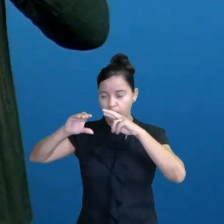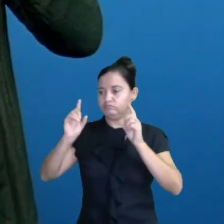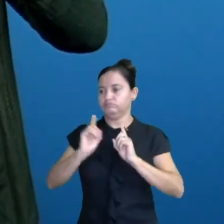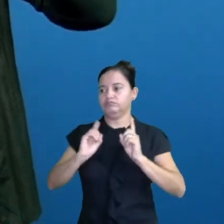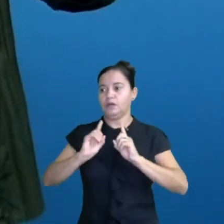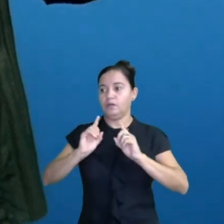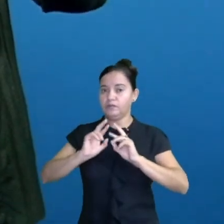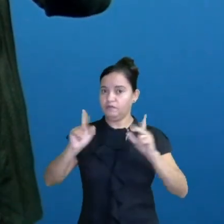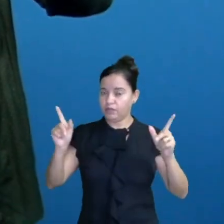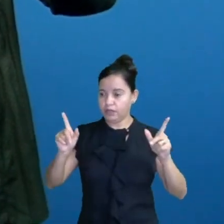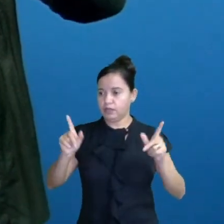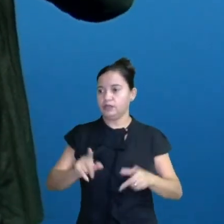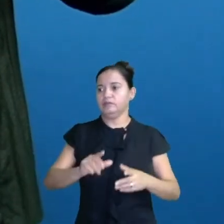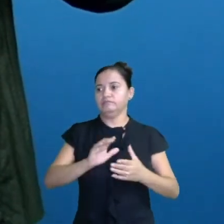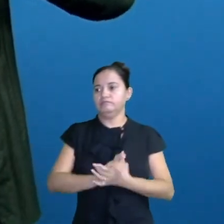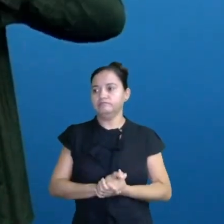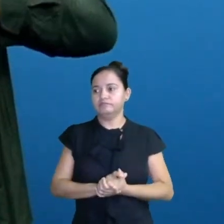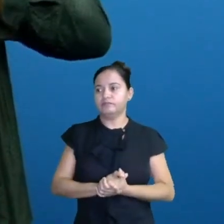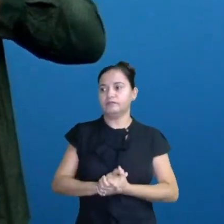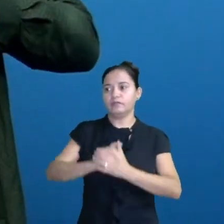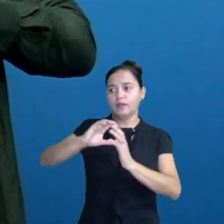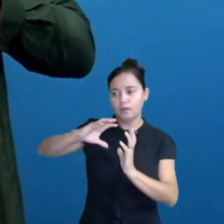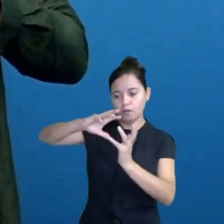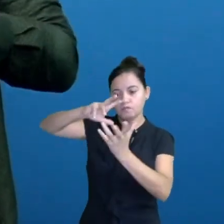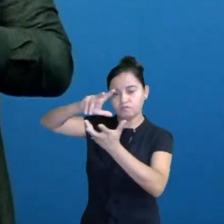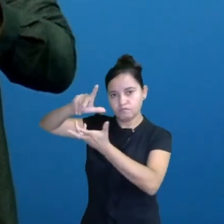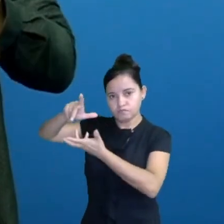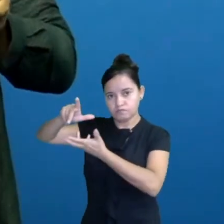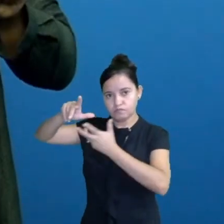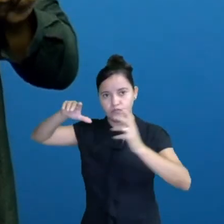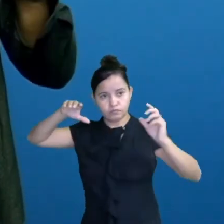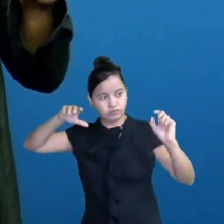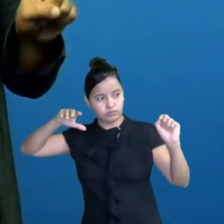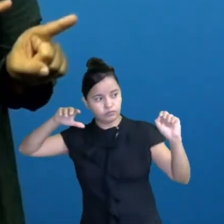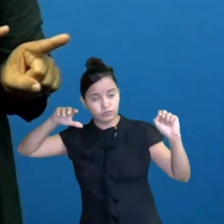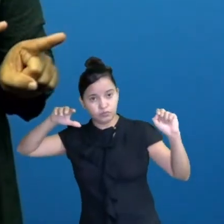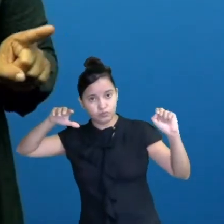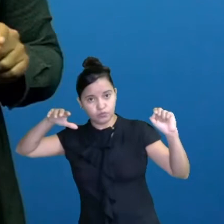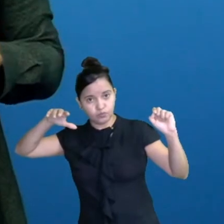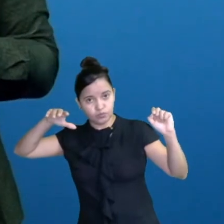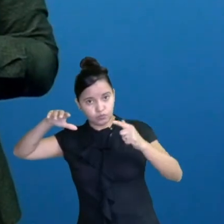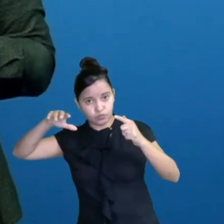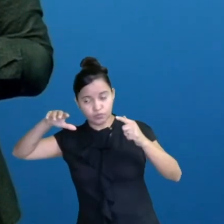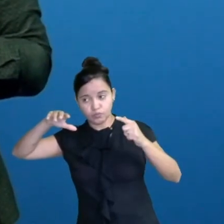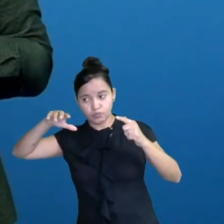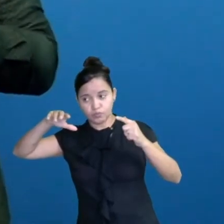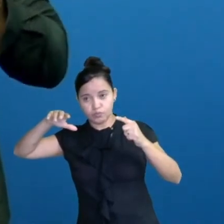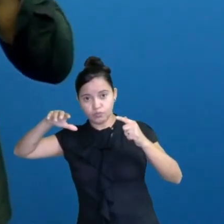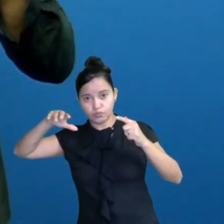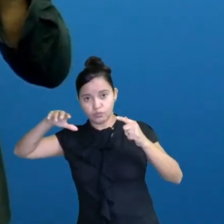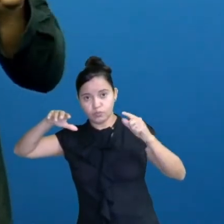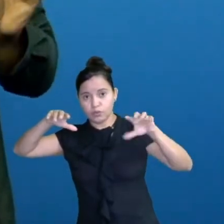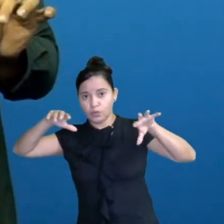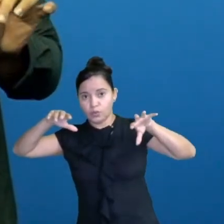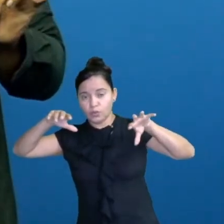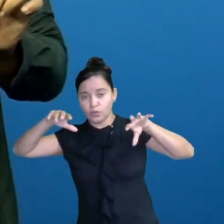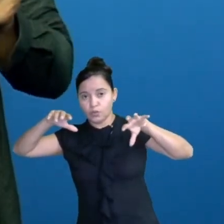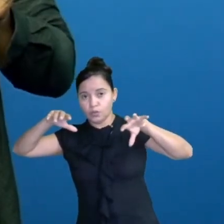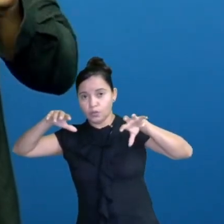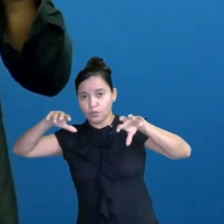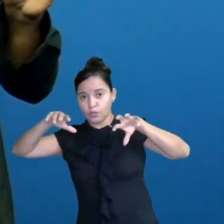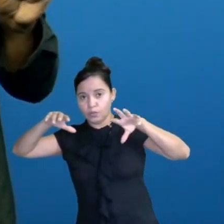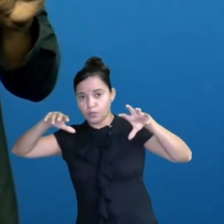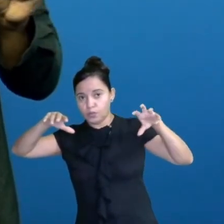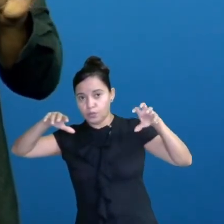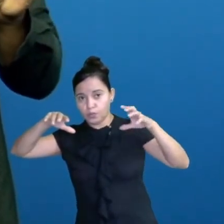efeito estufa ele é bom. Quando eu falo de aquecimento global, já é algo ruim. O aquecimento global